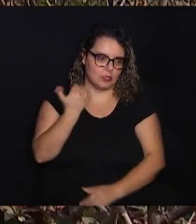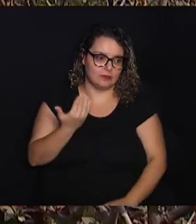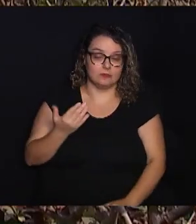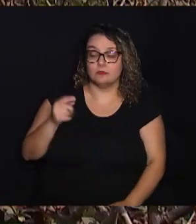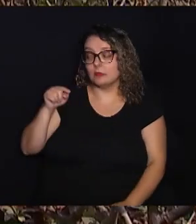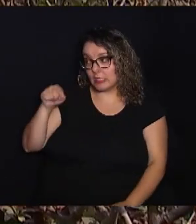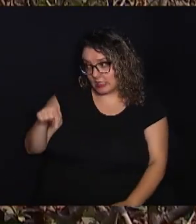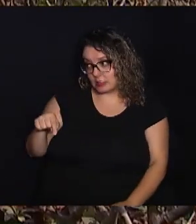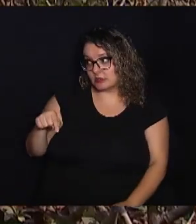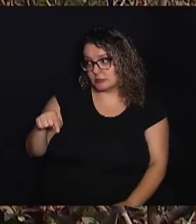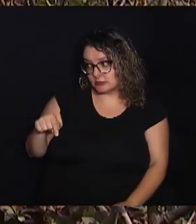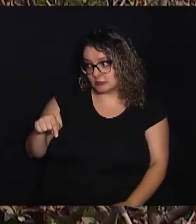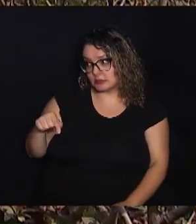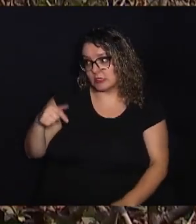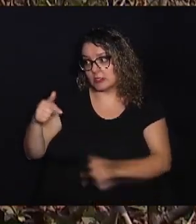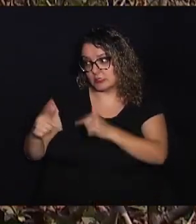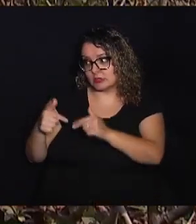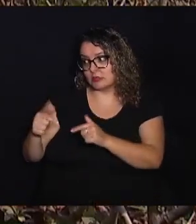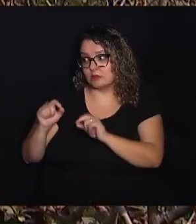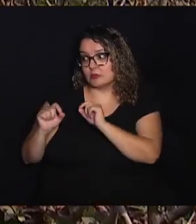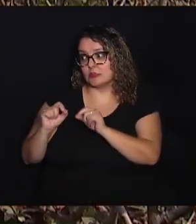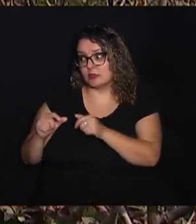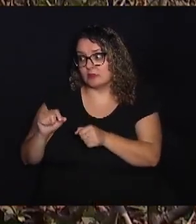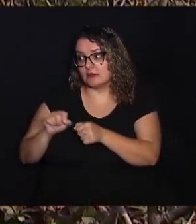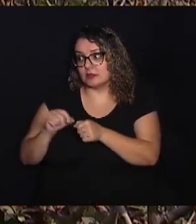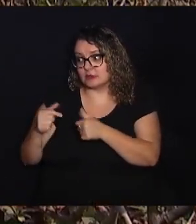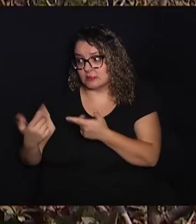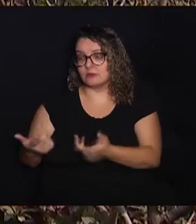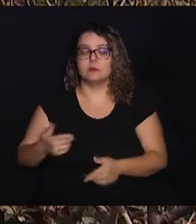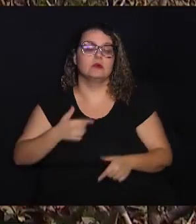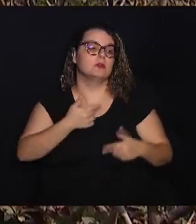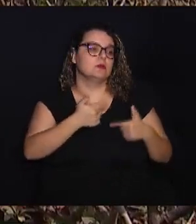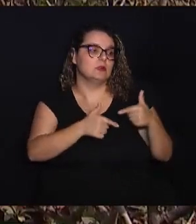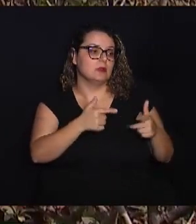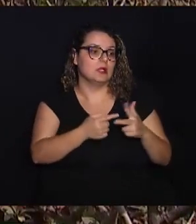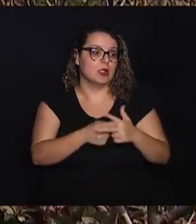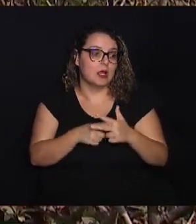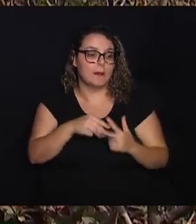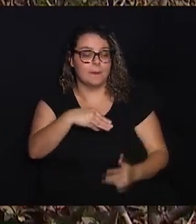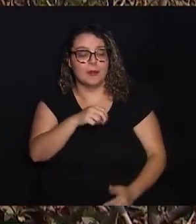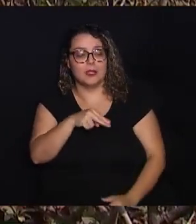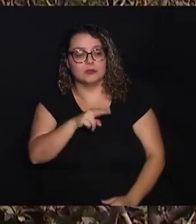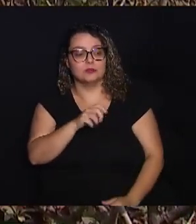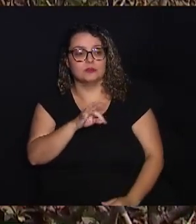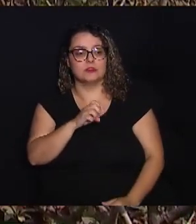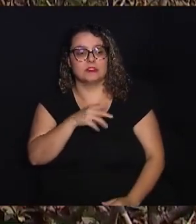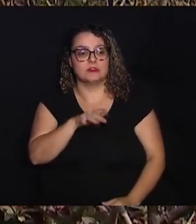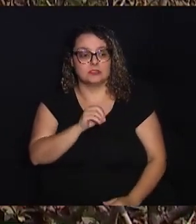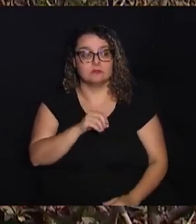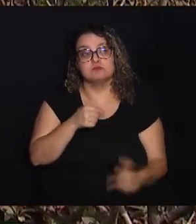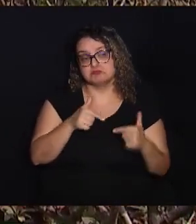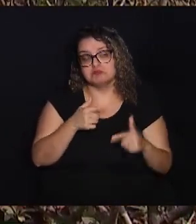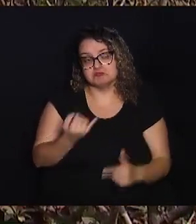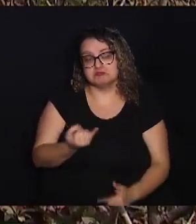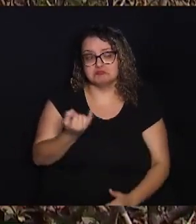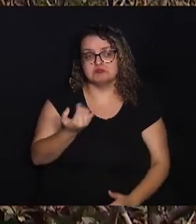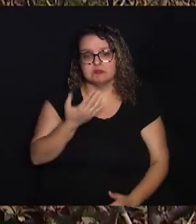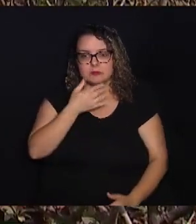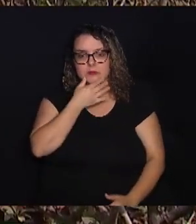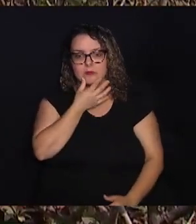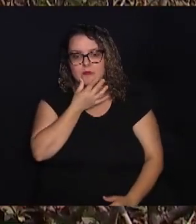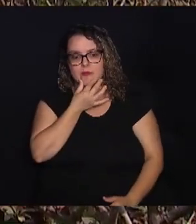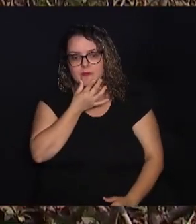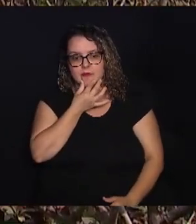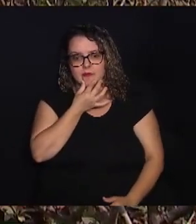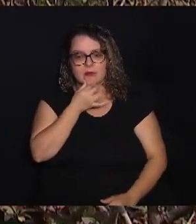você trabalhava no seu... O que você fazia? Sim, eu trabalhava na área de manutenção. Manutenção era um trabalho interessante porque as pessoas